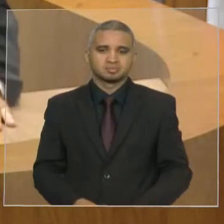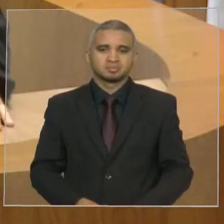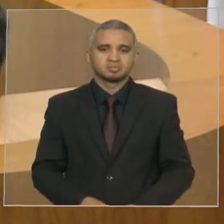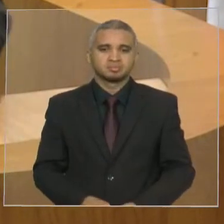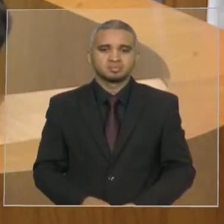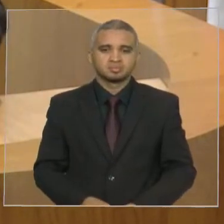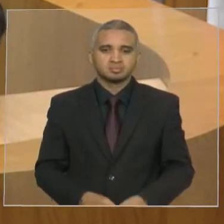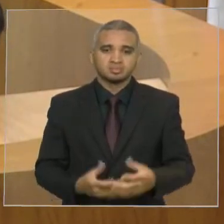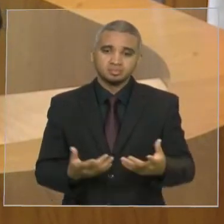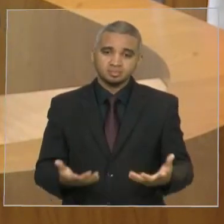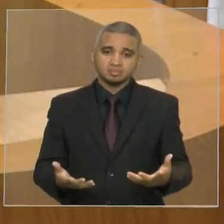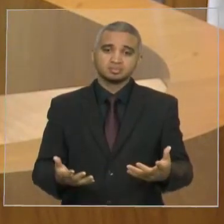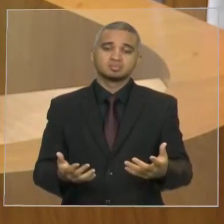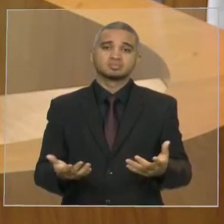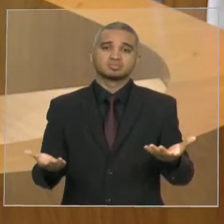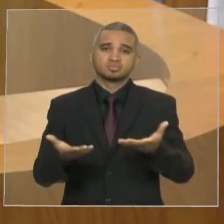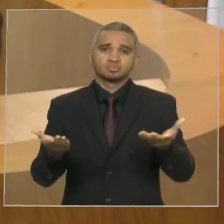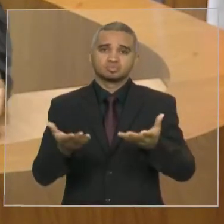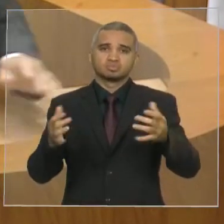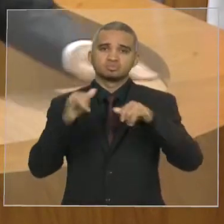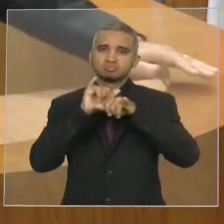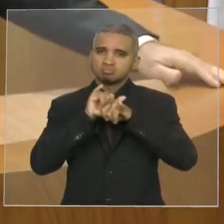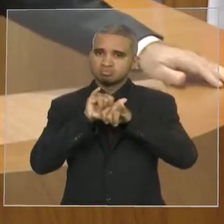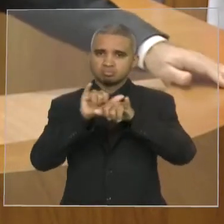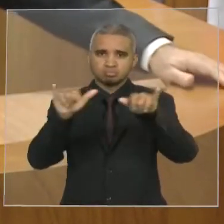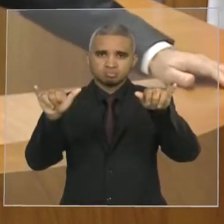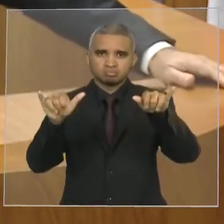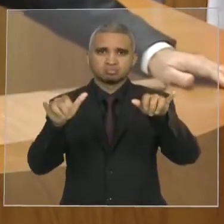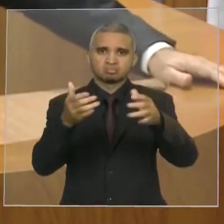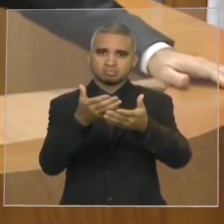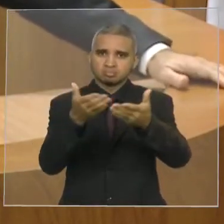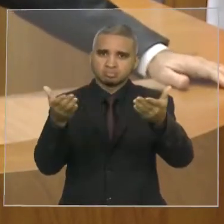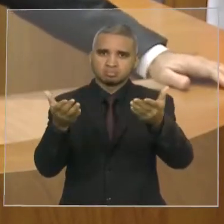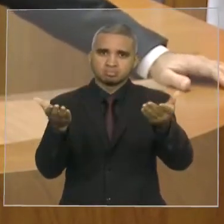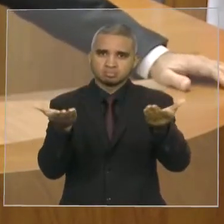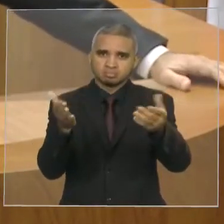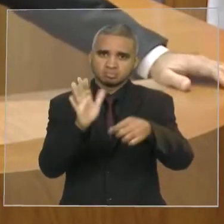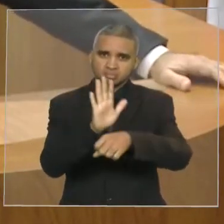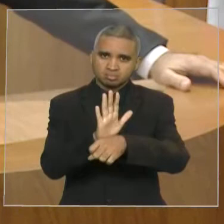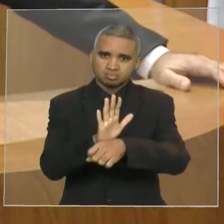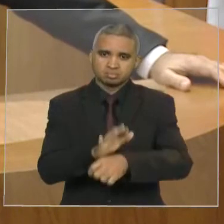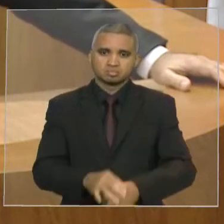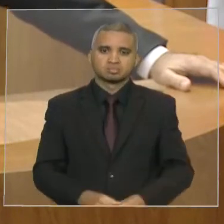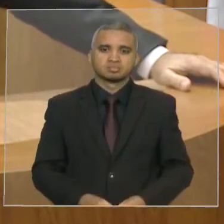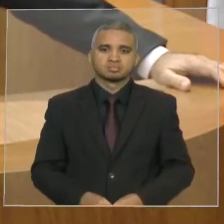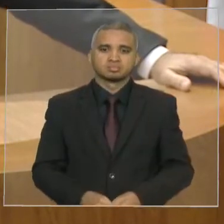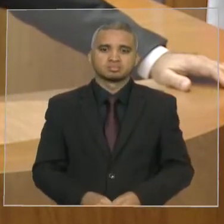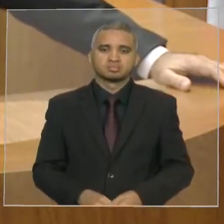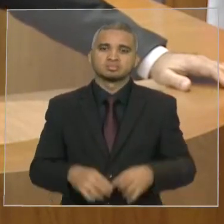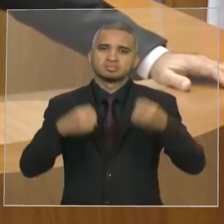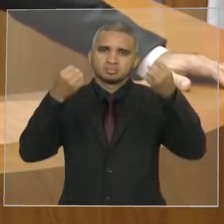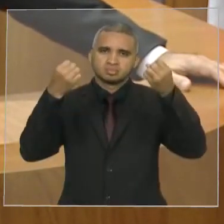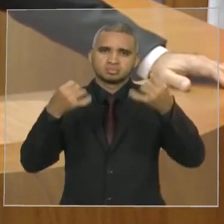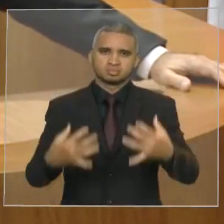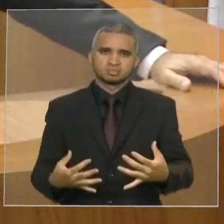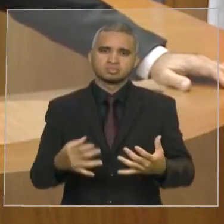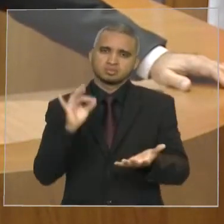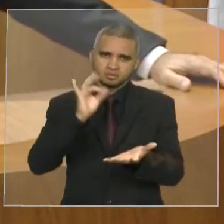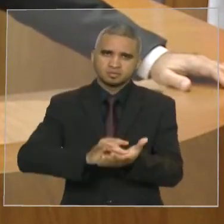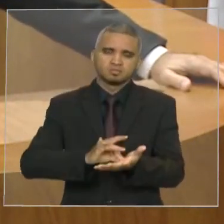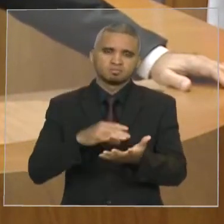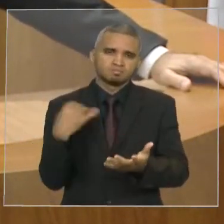deixar essa mensagem nesta tarde, dizer que é muito importante para